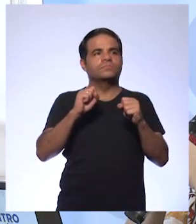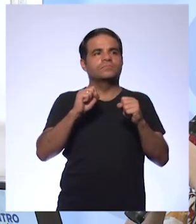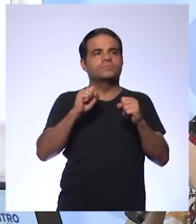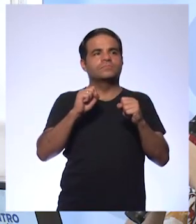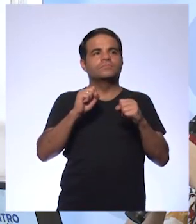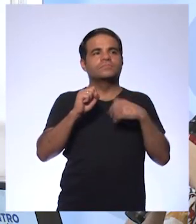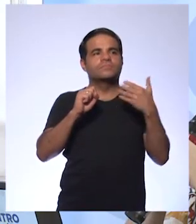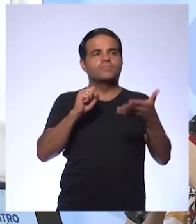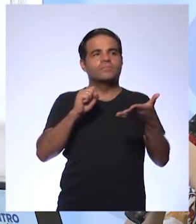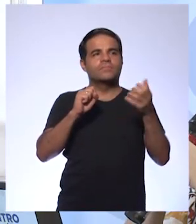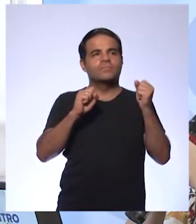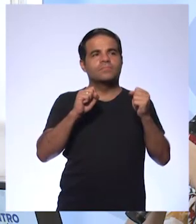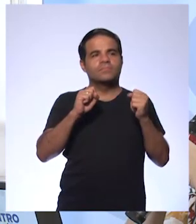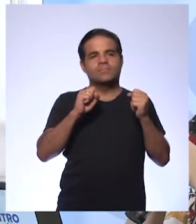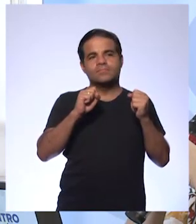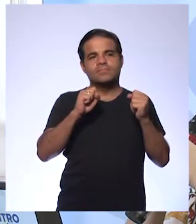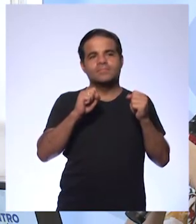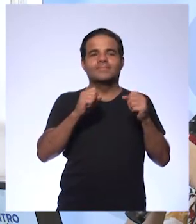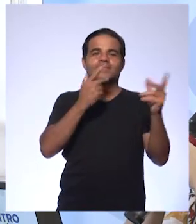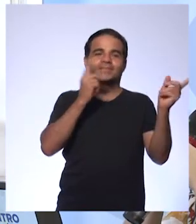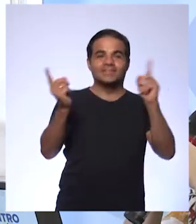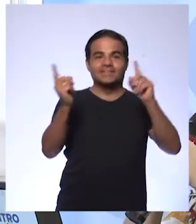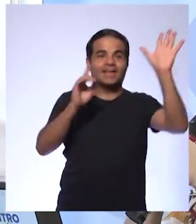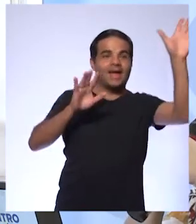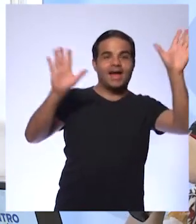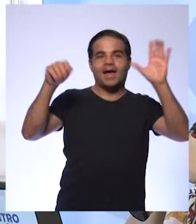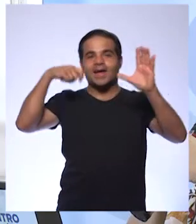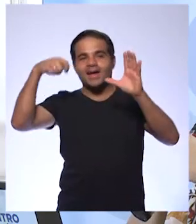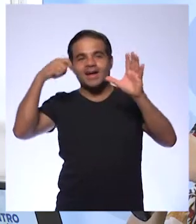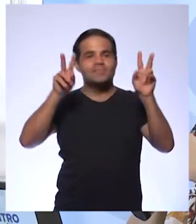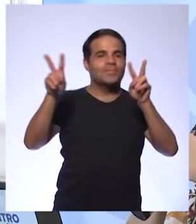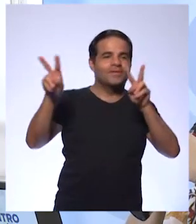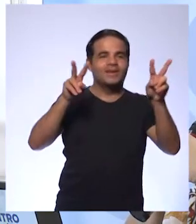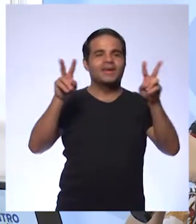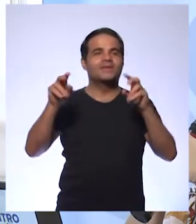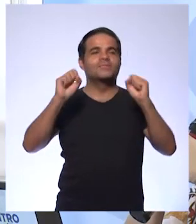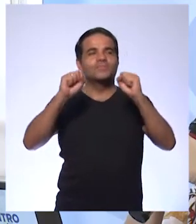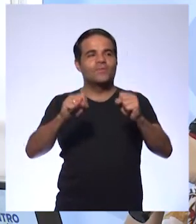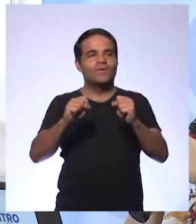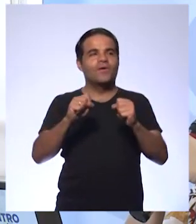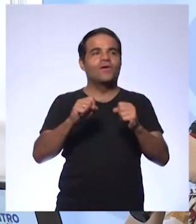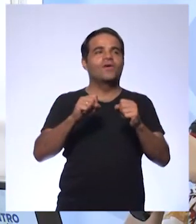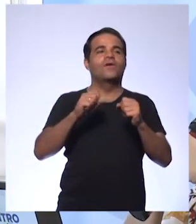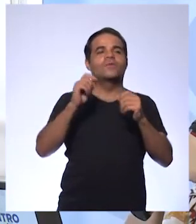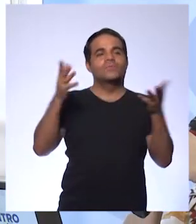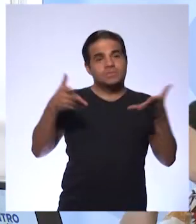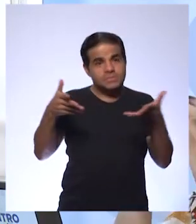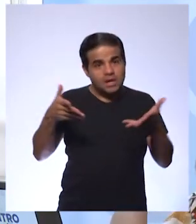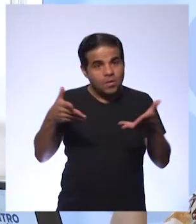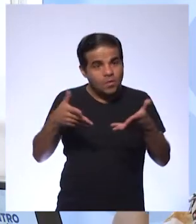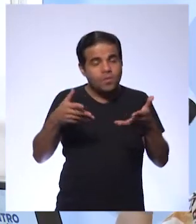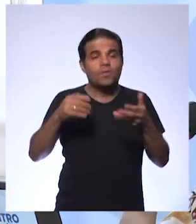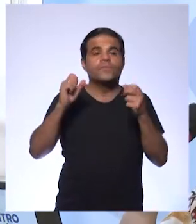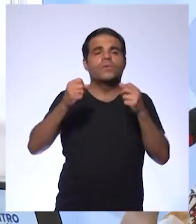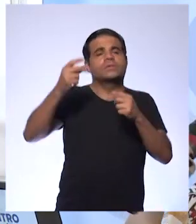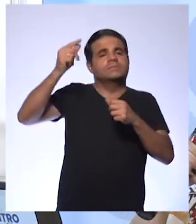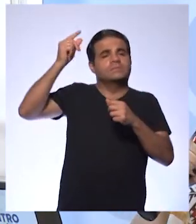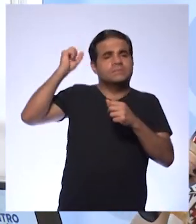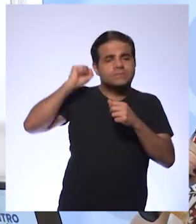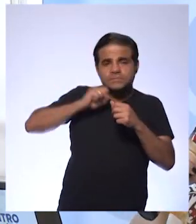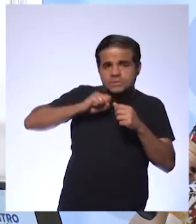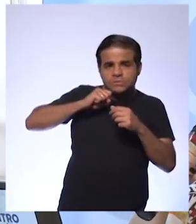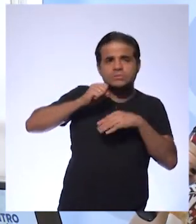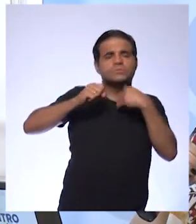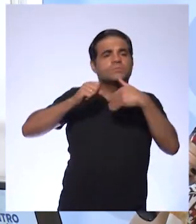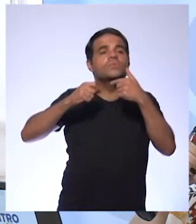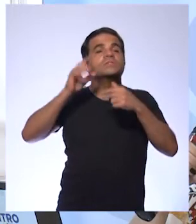Opa, é aqui é que eles ficam assim. Então, pode ser mais contemporâneo, pode ser mais antigo. Vocês vão